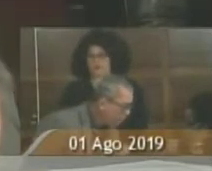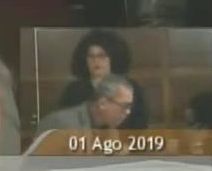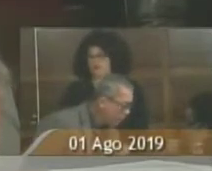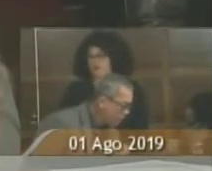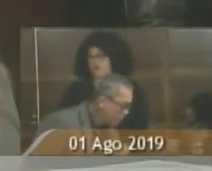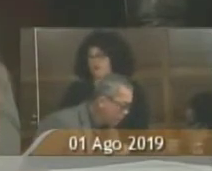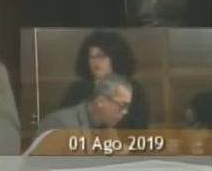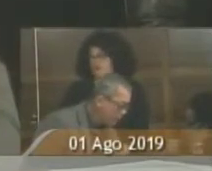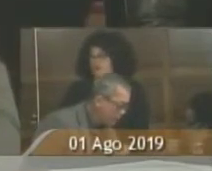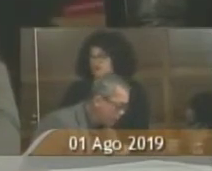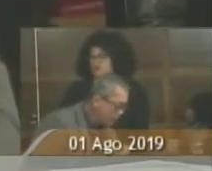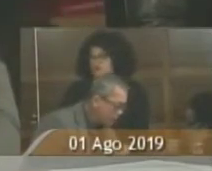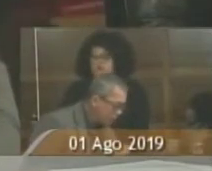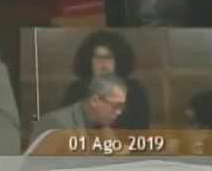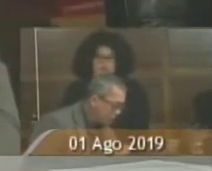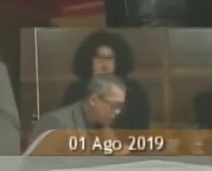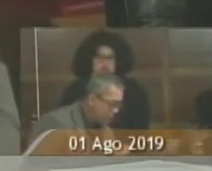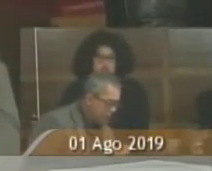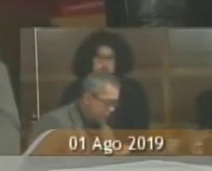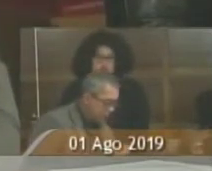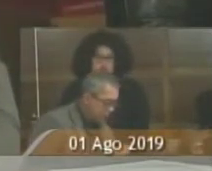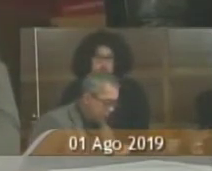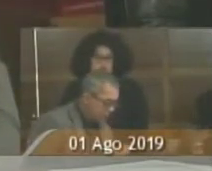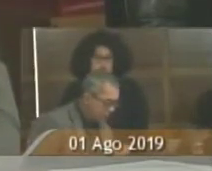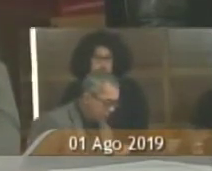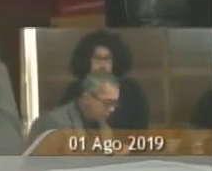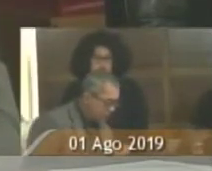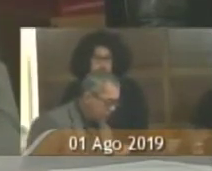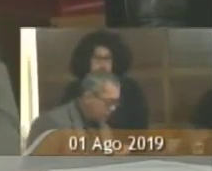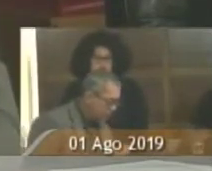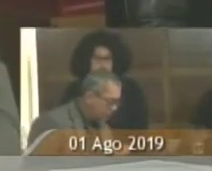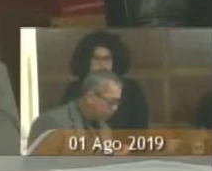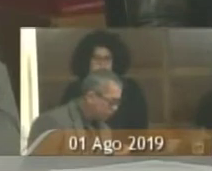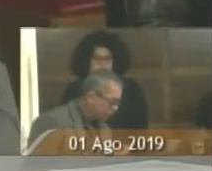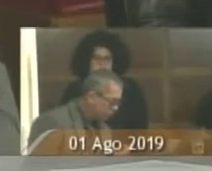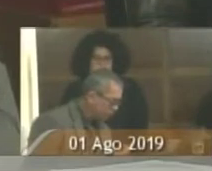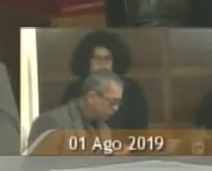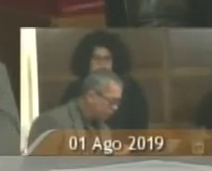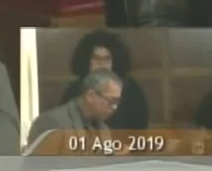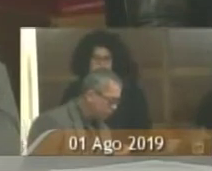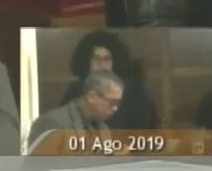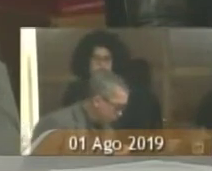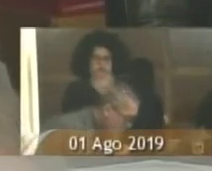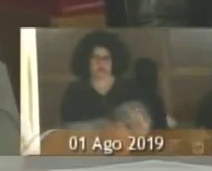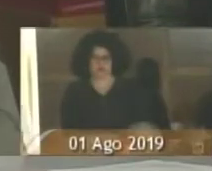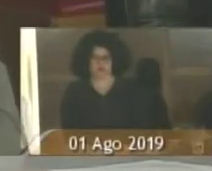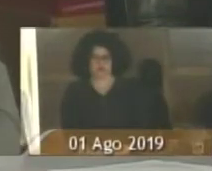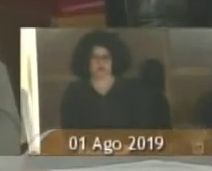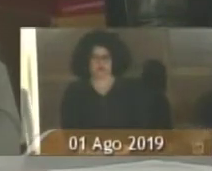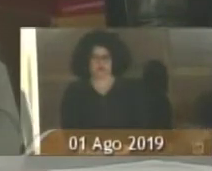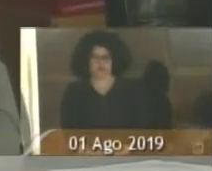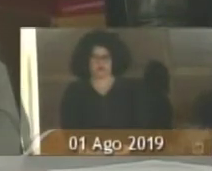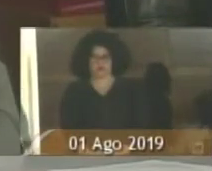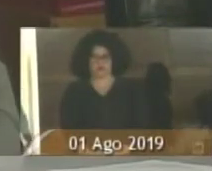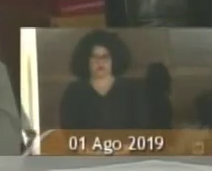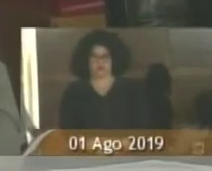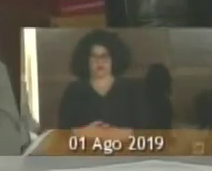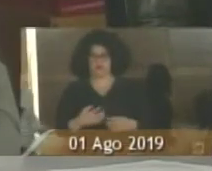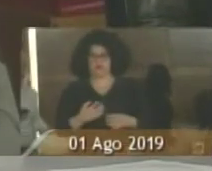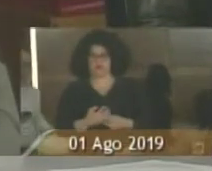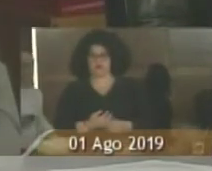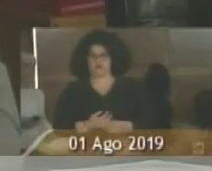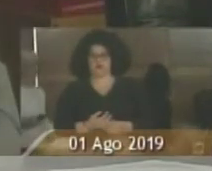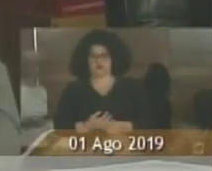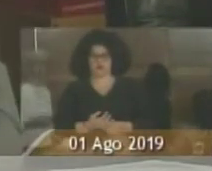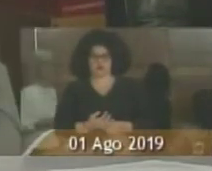Lucas, Parque Belém. Indicação 2326, indicando ao prefeito a adequação do campo de areia em misto para a prática de futebol na Praça